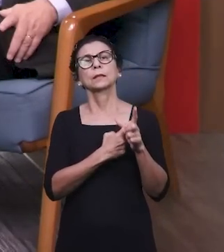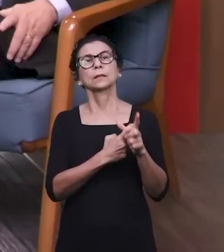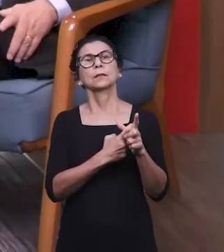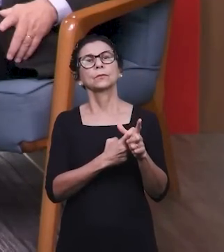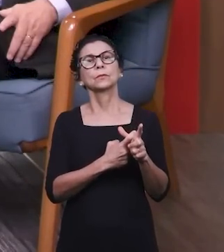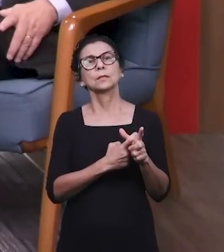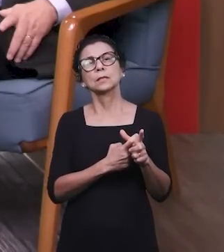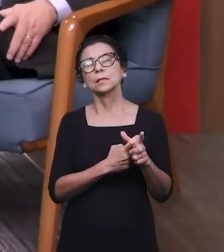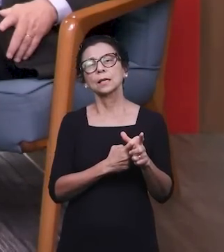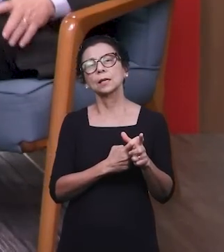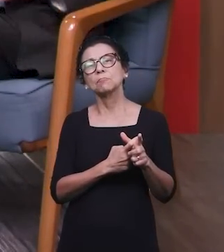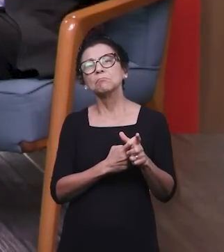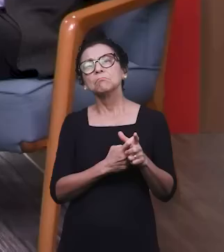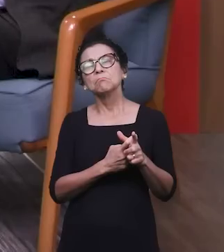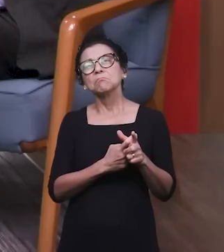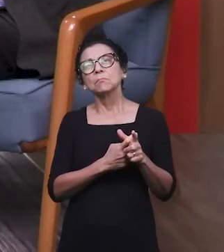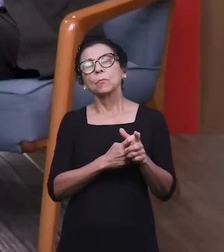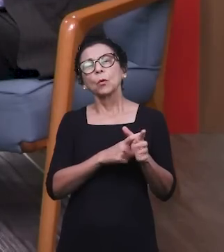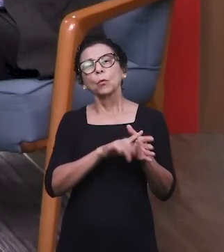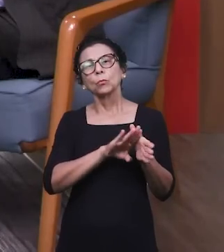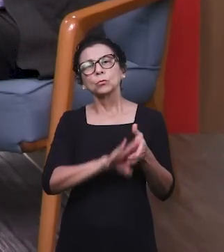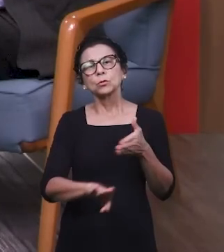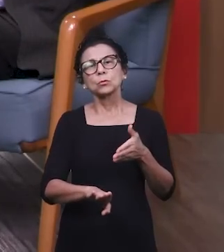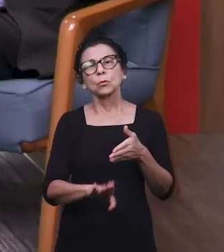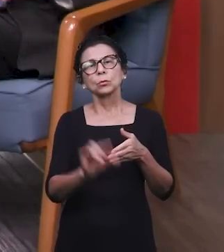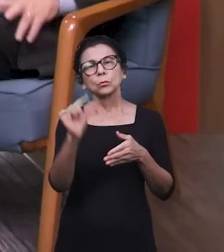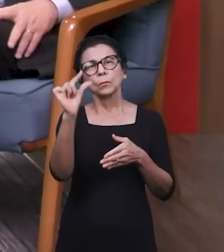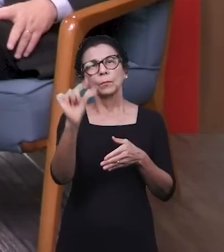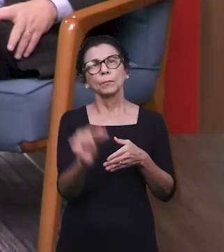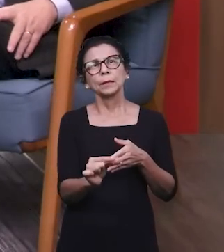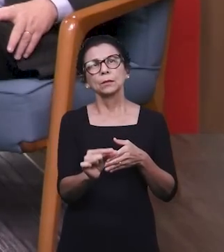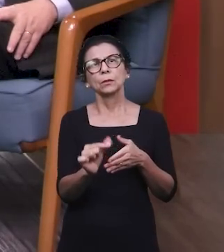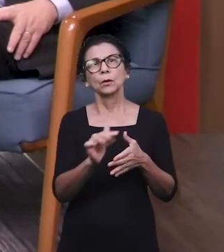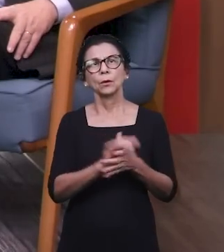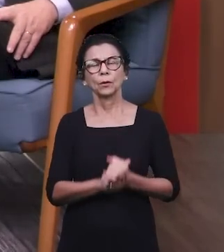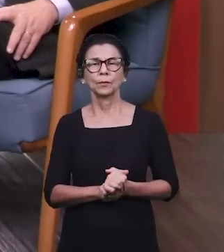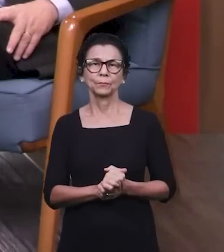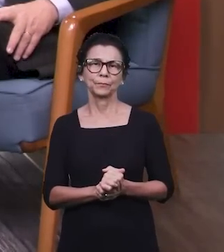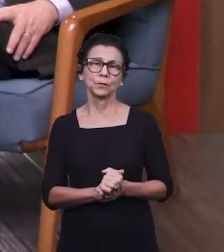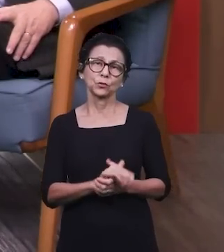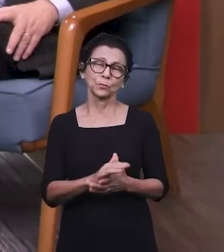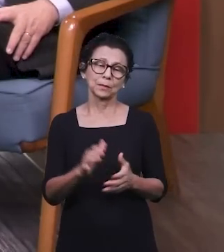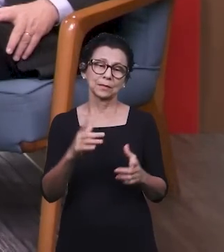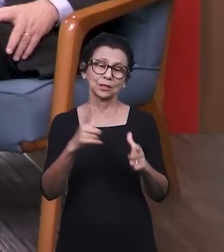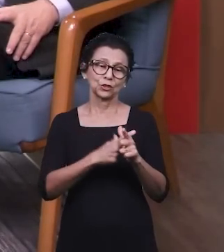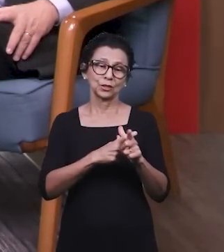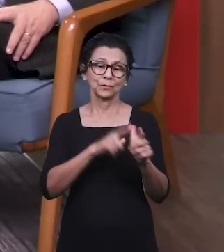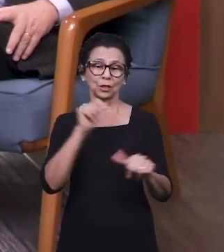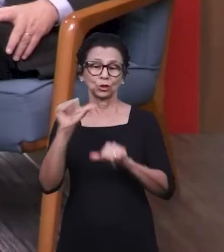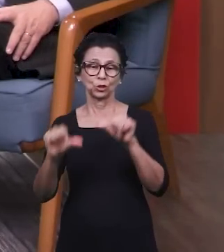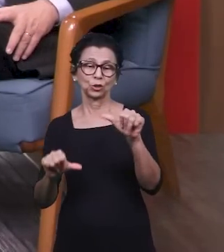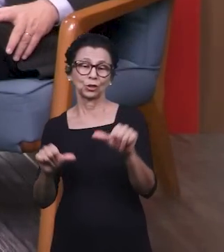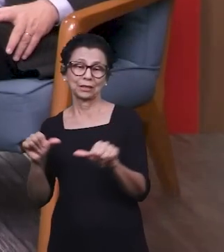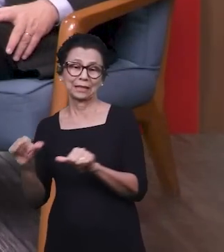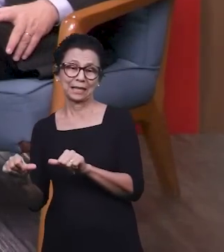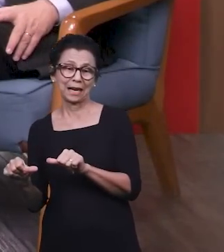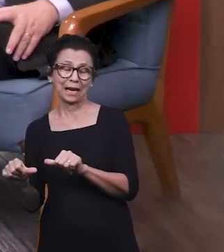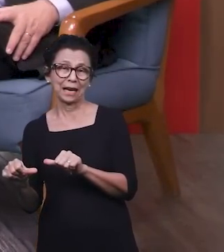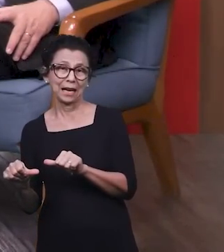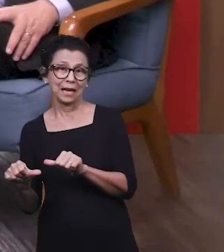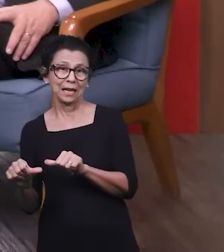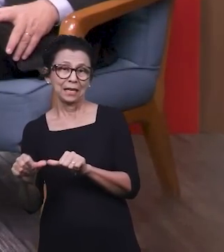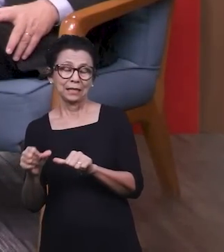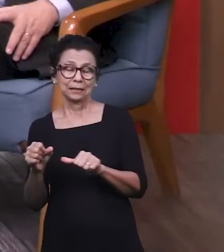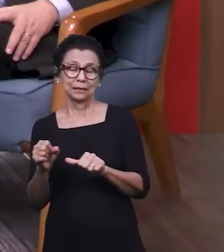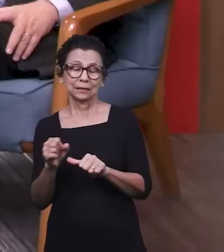um custo menor. Então você pode tentar fazer o que a gente chama de trocar dívida. Você pode trocar uma dívida que tem um custo mais alto, que